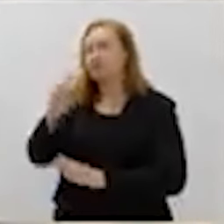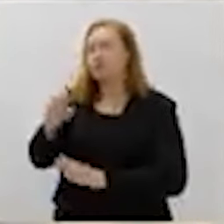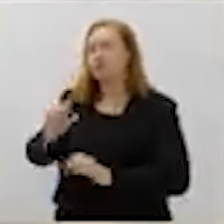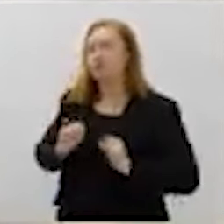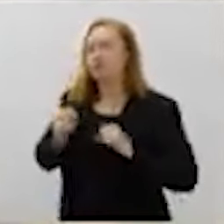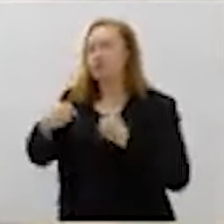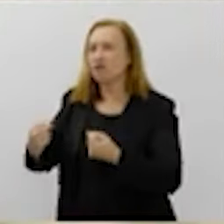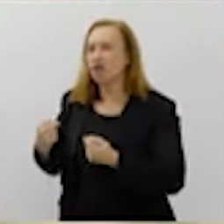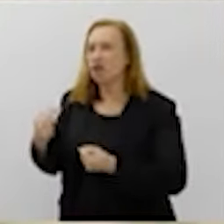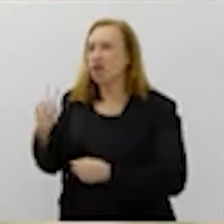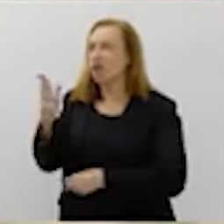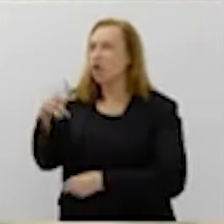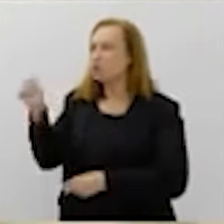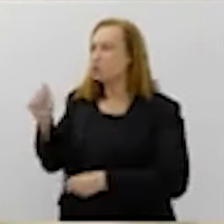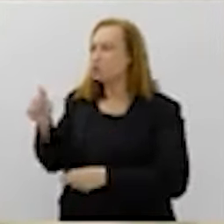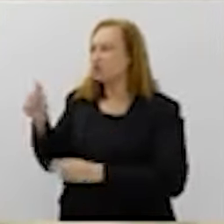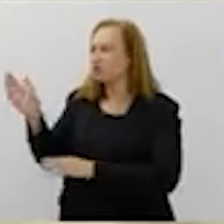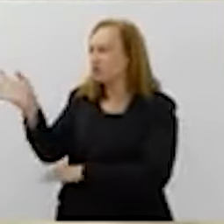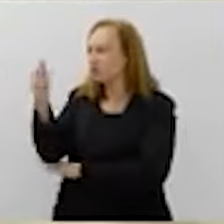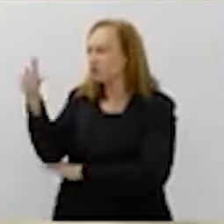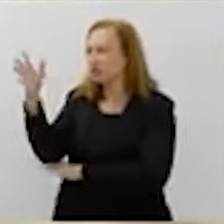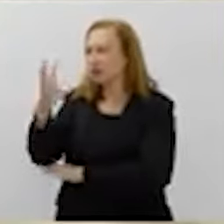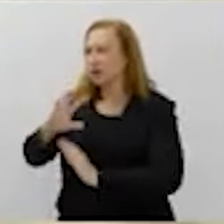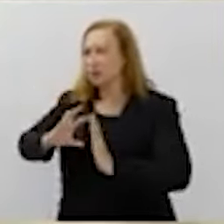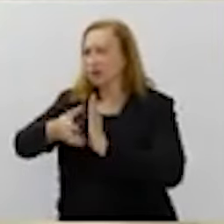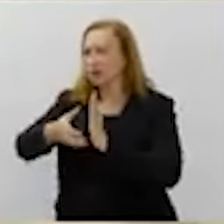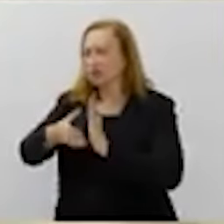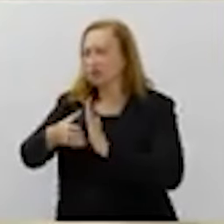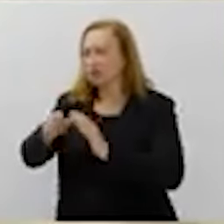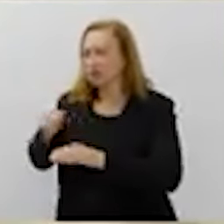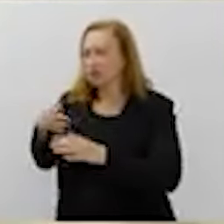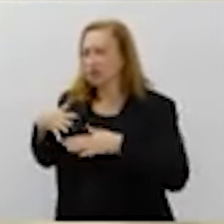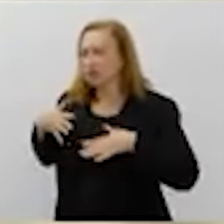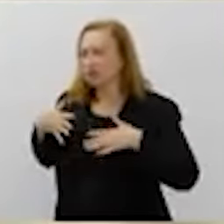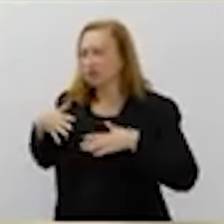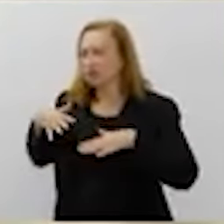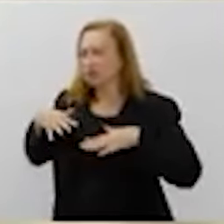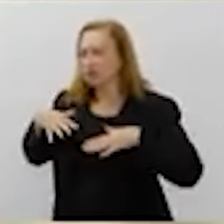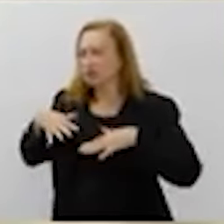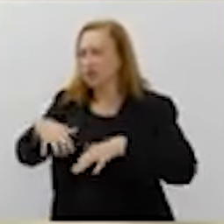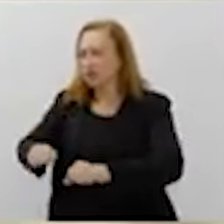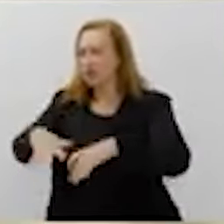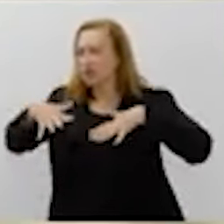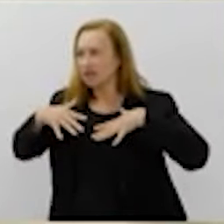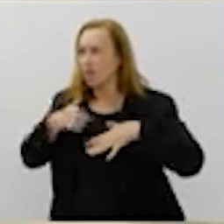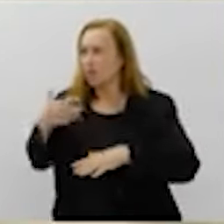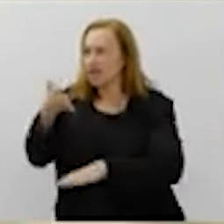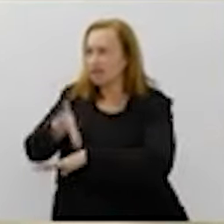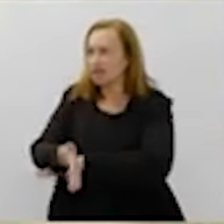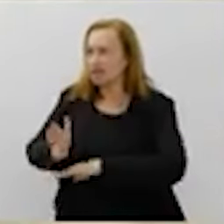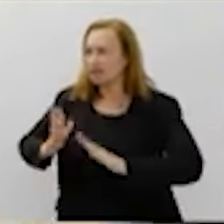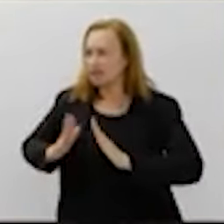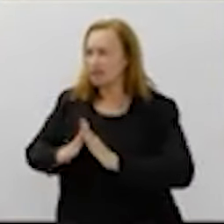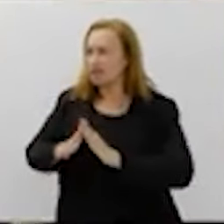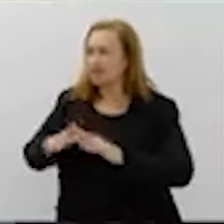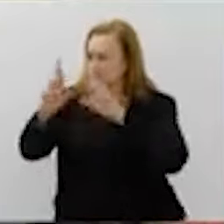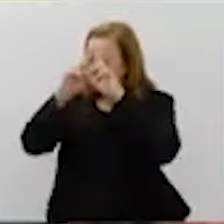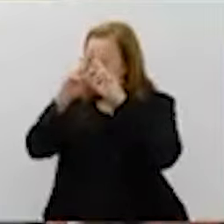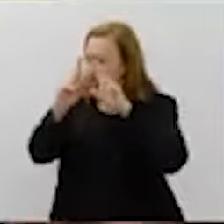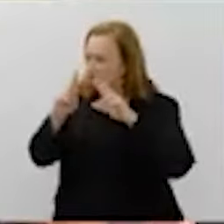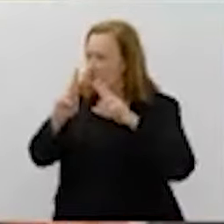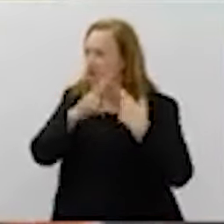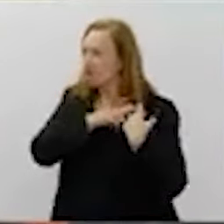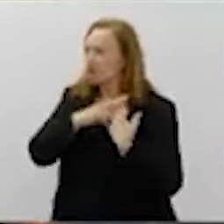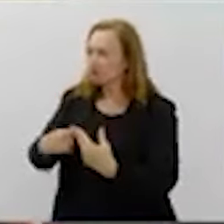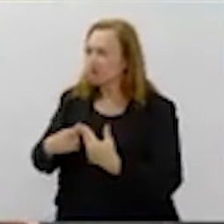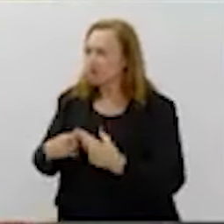porque aqui eu nunca fiz bandeira partidária nesse plenário, desde que eu entrei nessa casa aqui. Eu me responsabilizo aqui com pessoas.